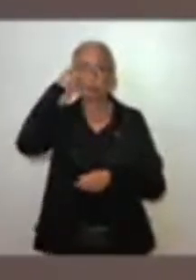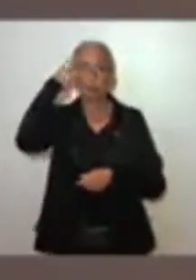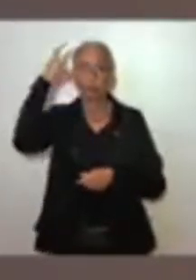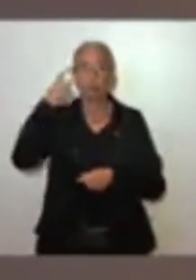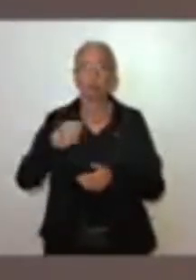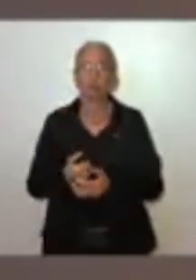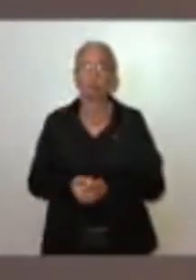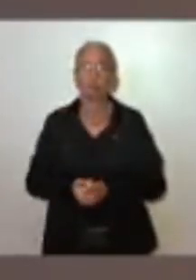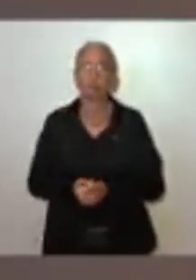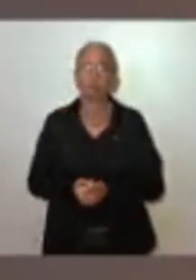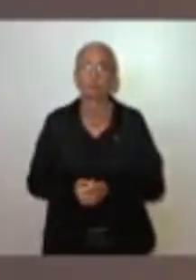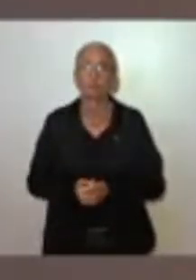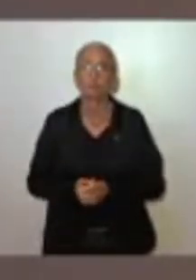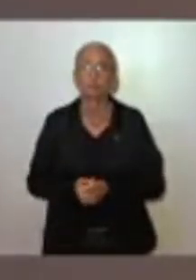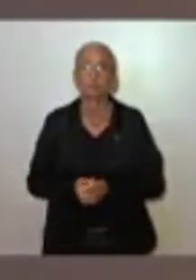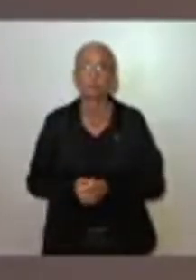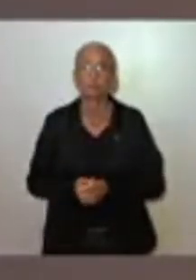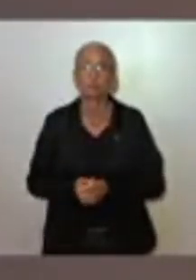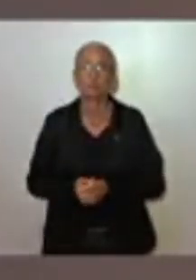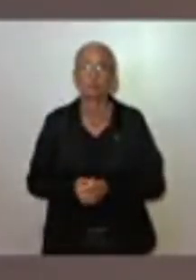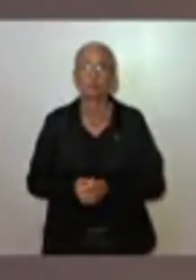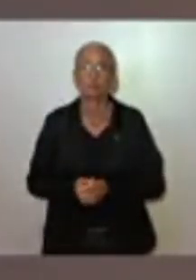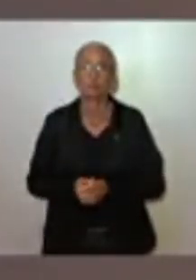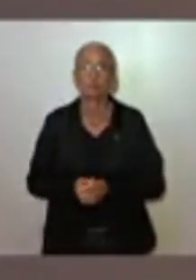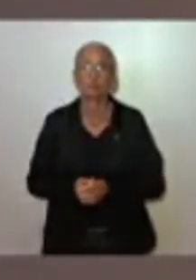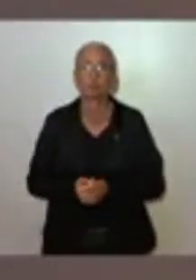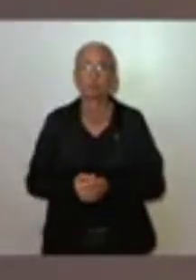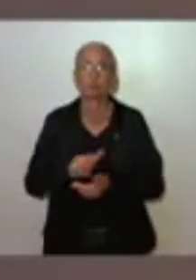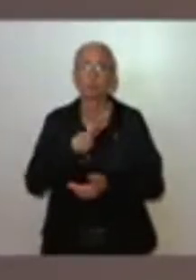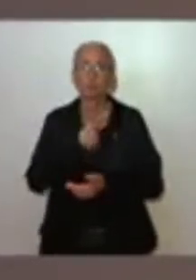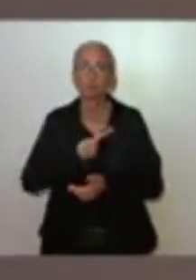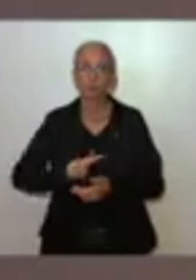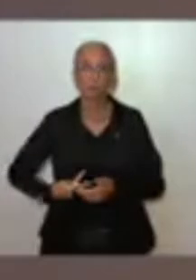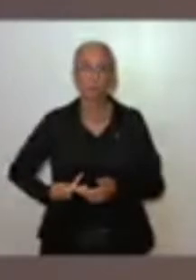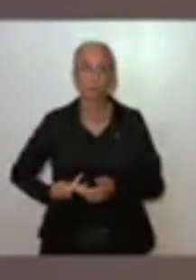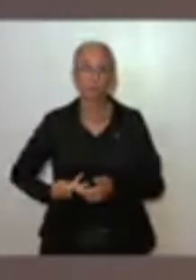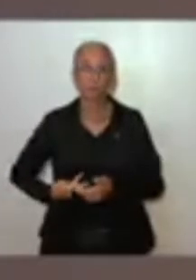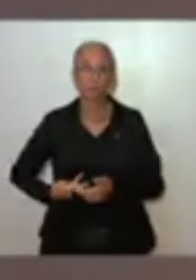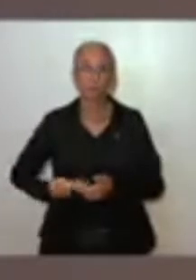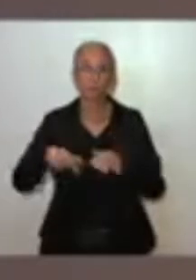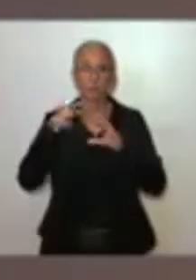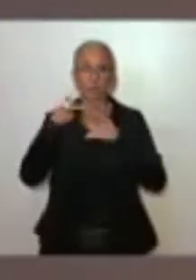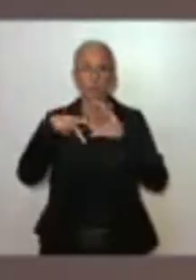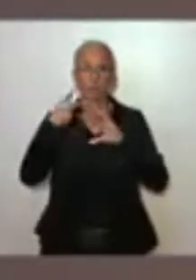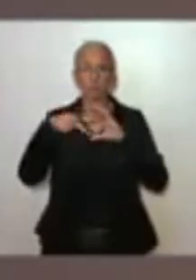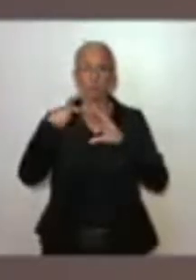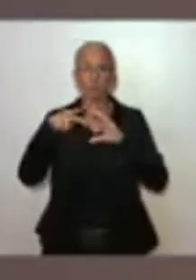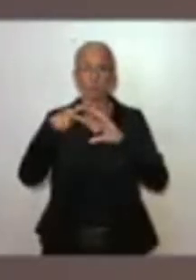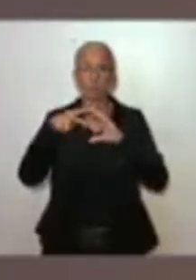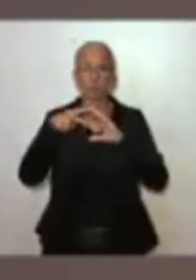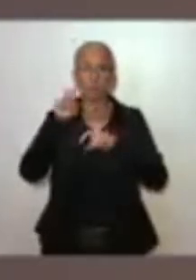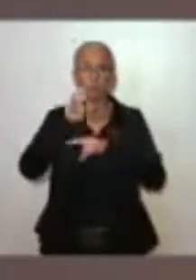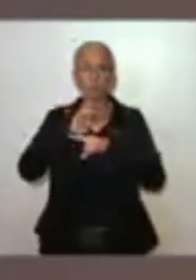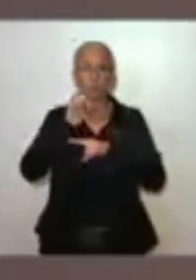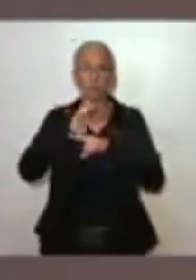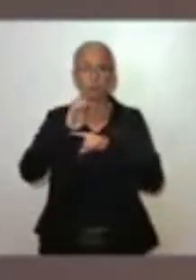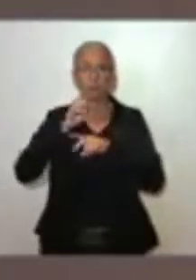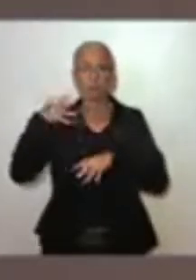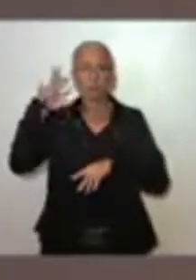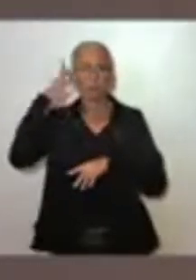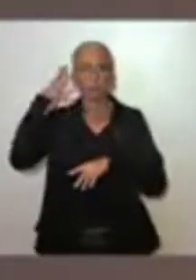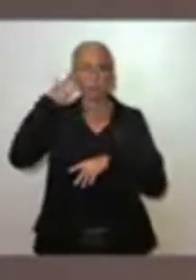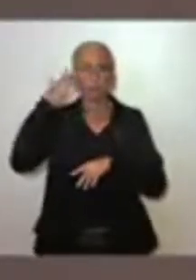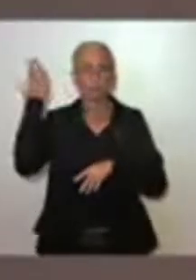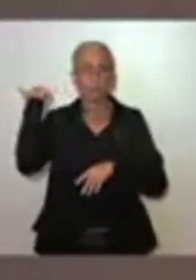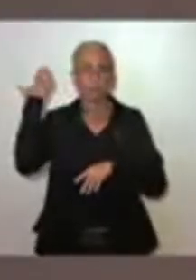a legal nosso presidente da Câmara de estar numa palestra um tempo atrás de